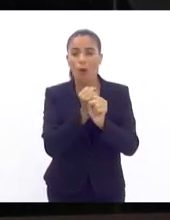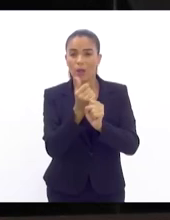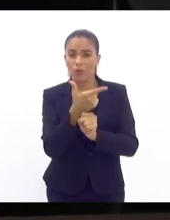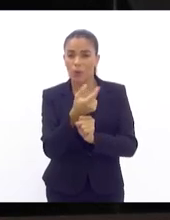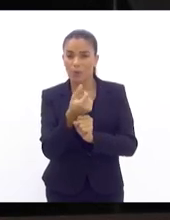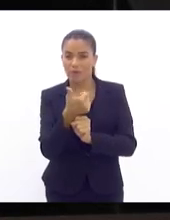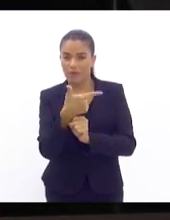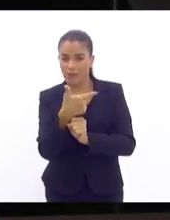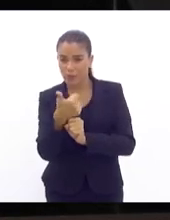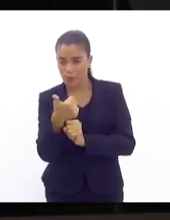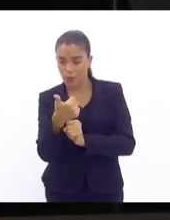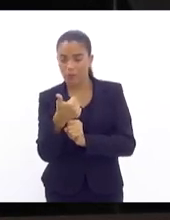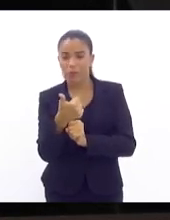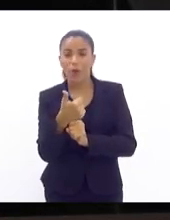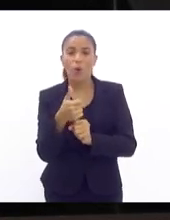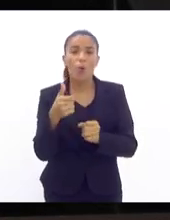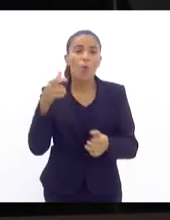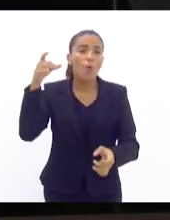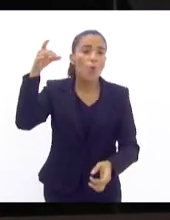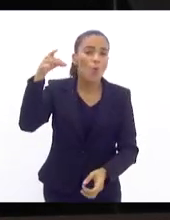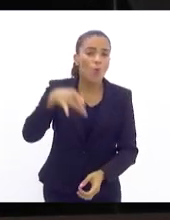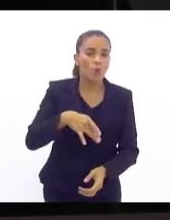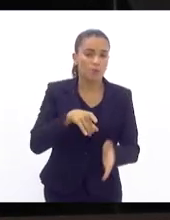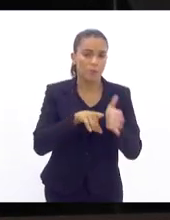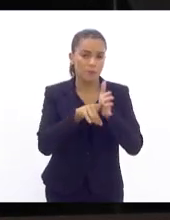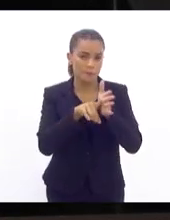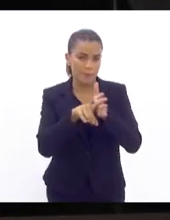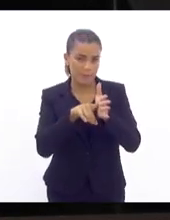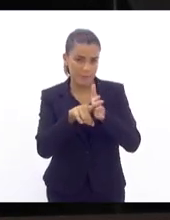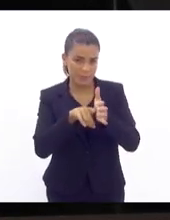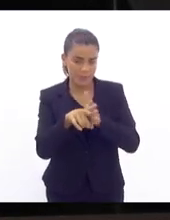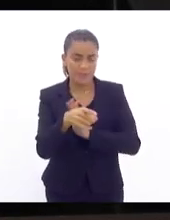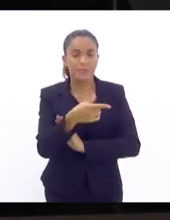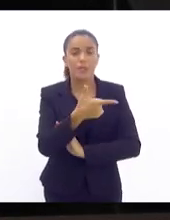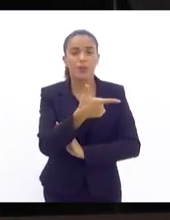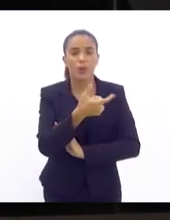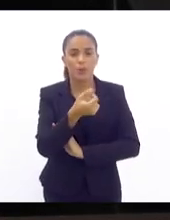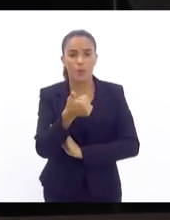2021, a última pesquisa feita em 2012.